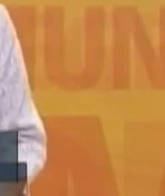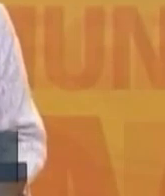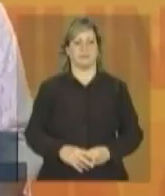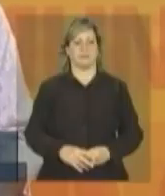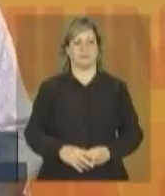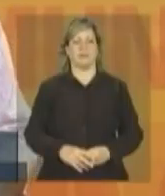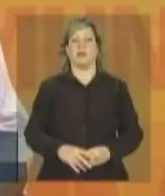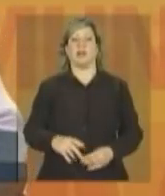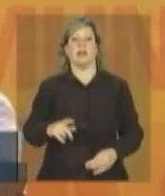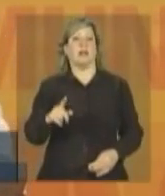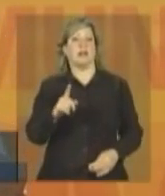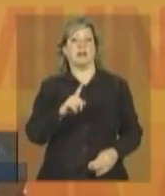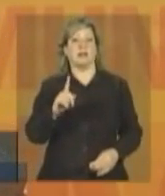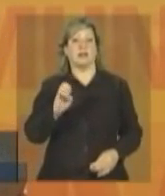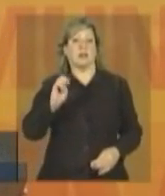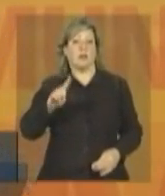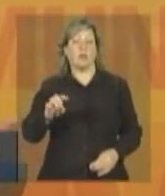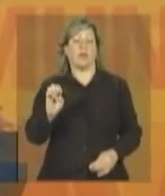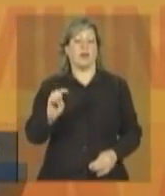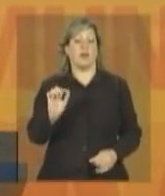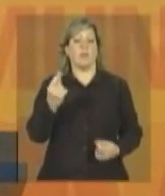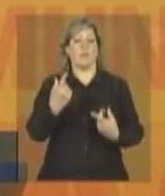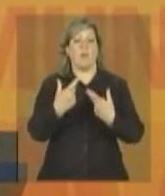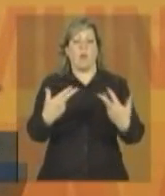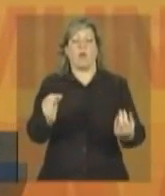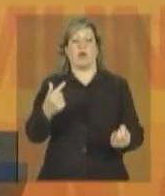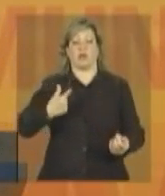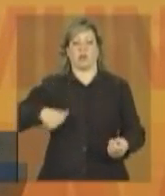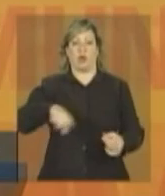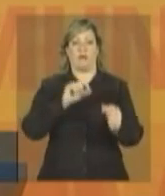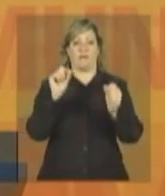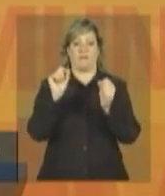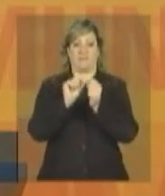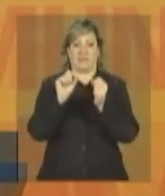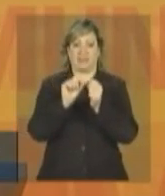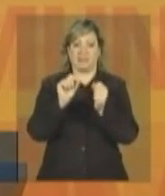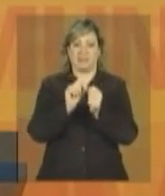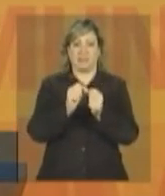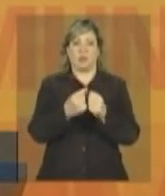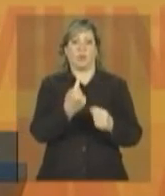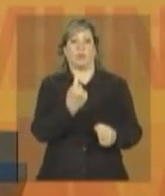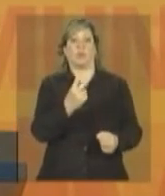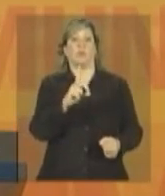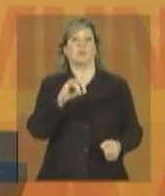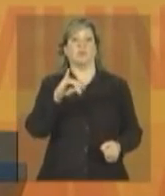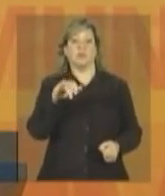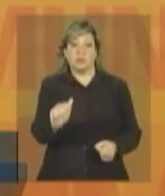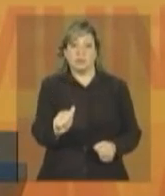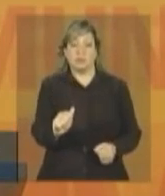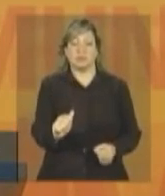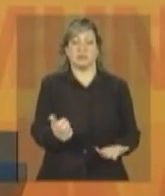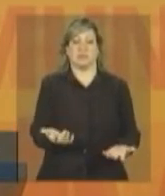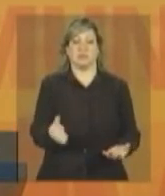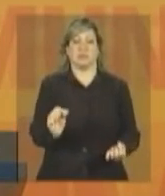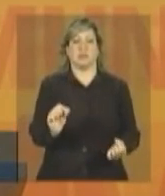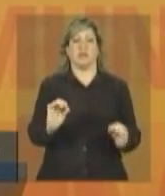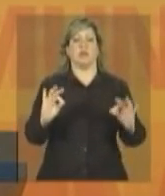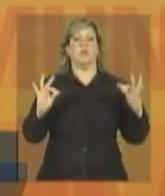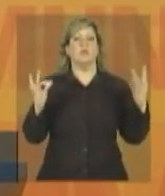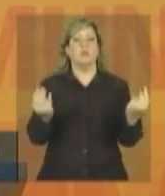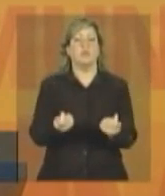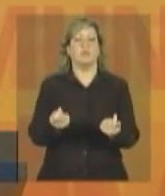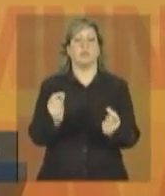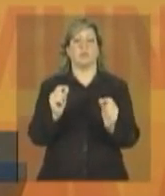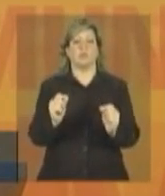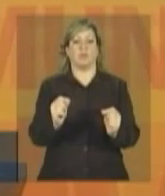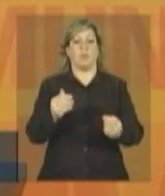Não é algo que nós construamos num dia e resolvemos todos os dias, mas